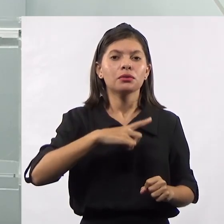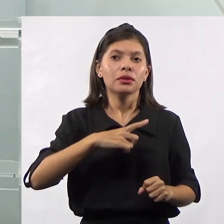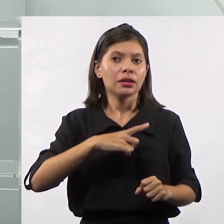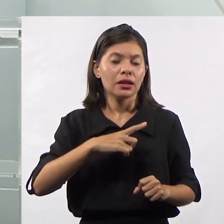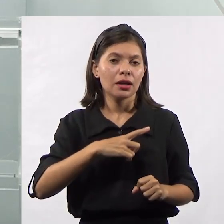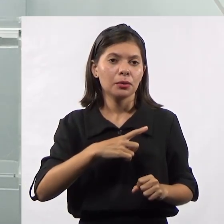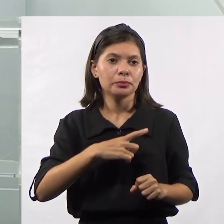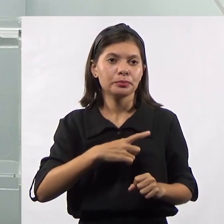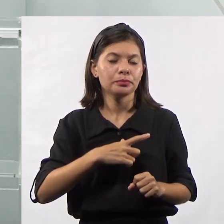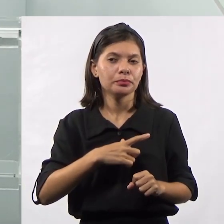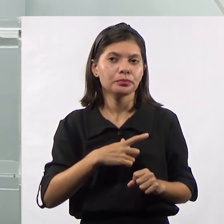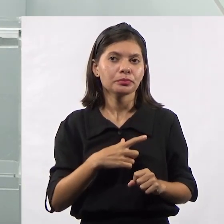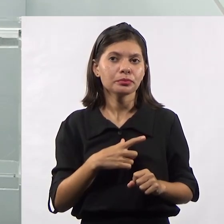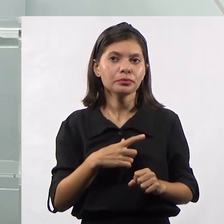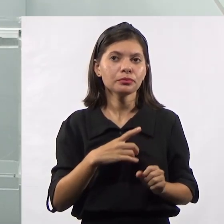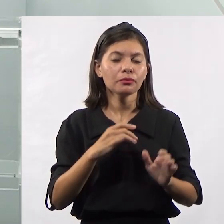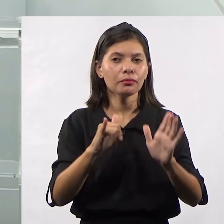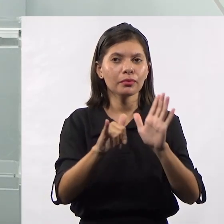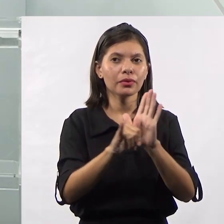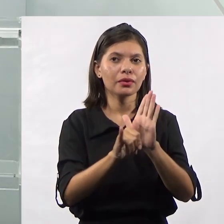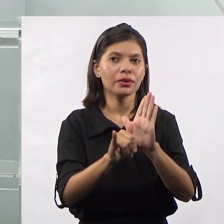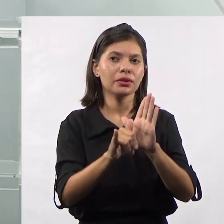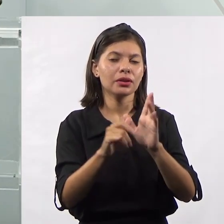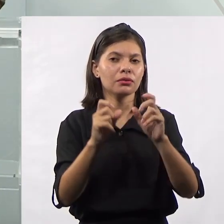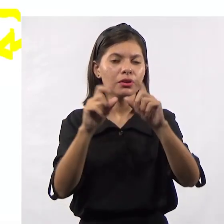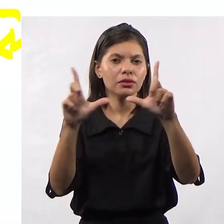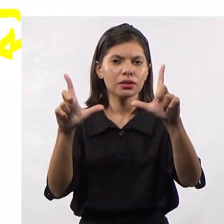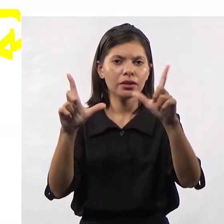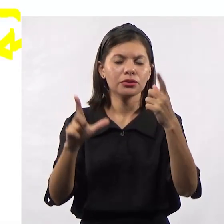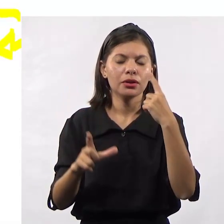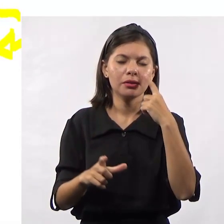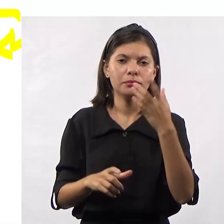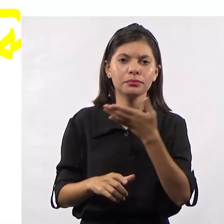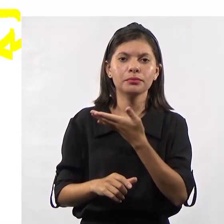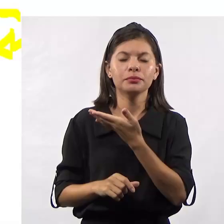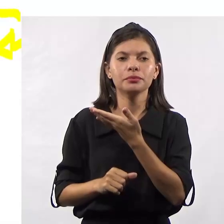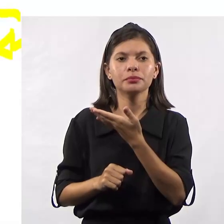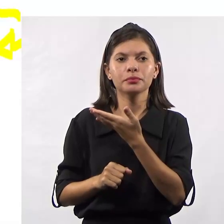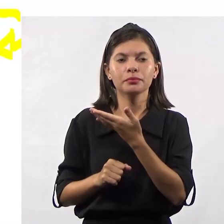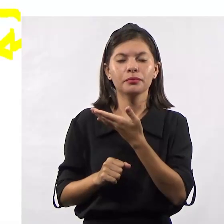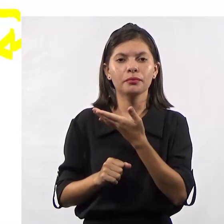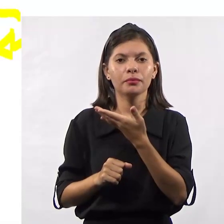essa possibilidade de que o edital, olha aí no slide,